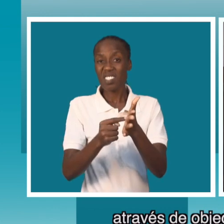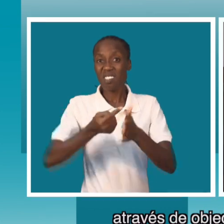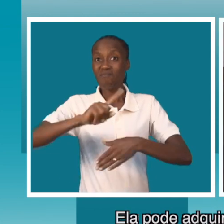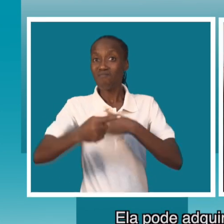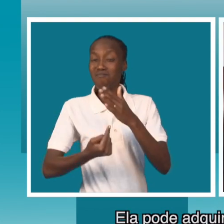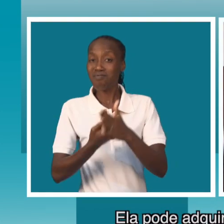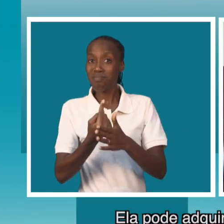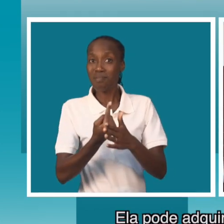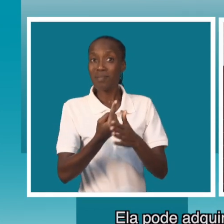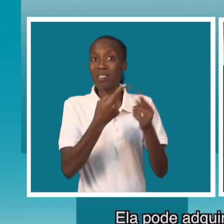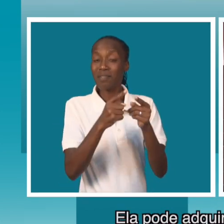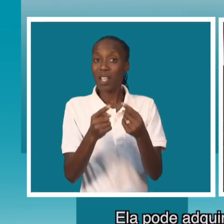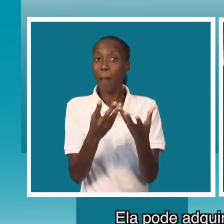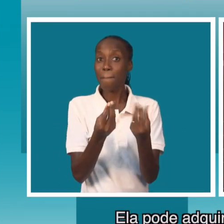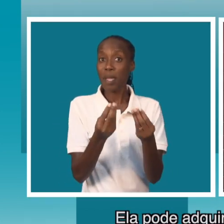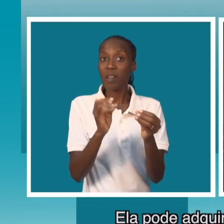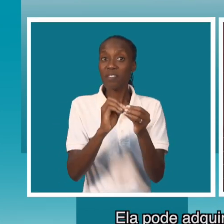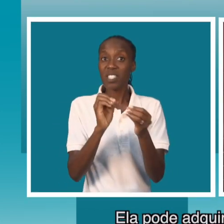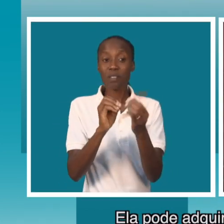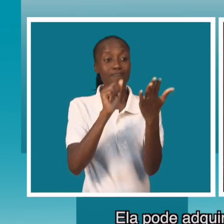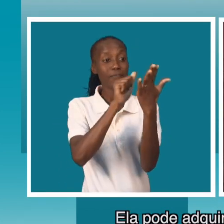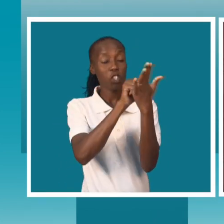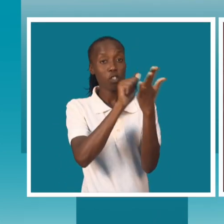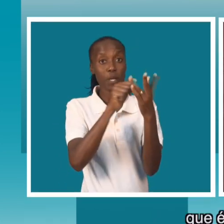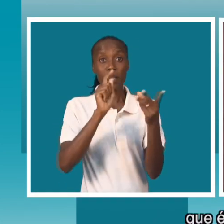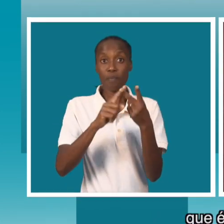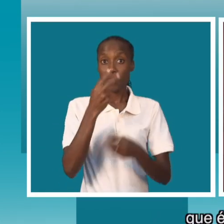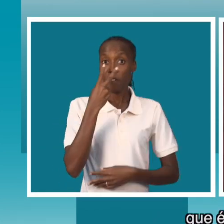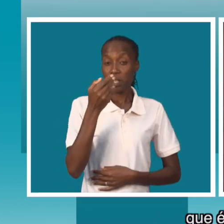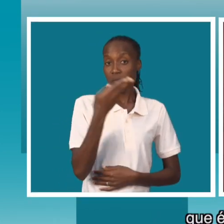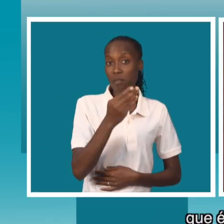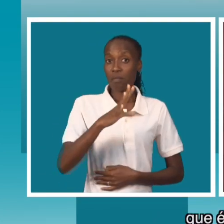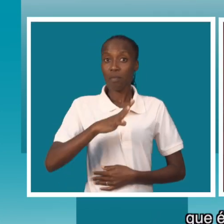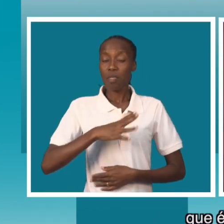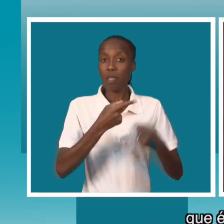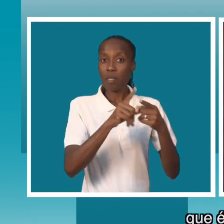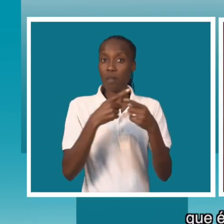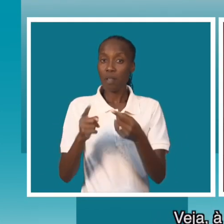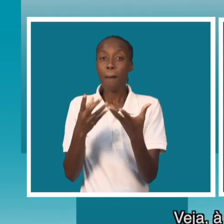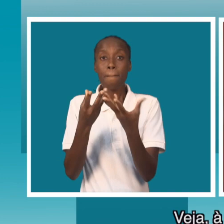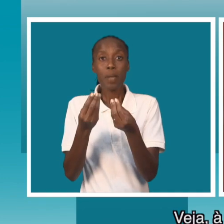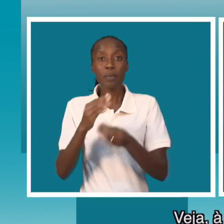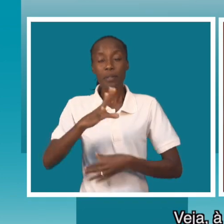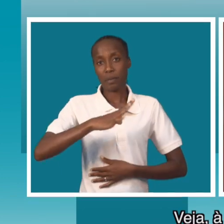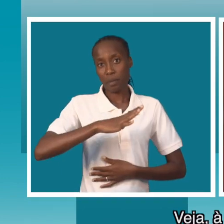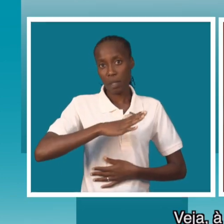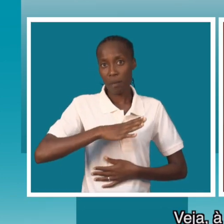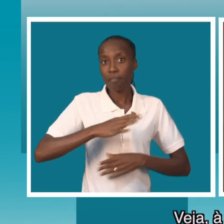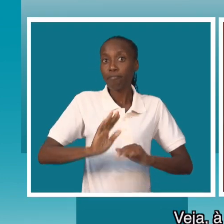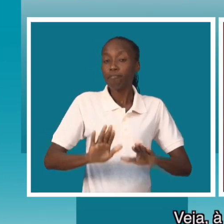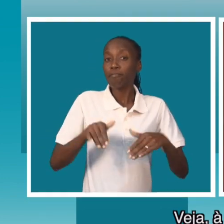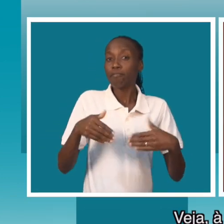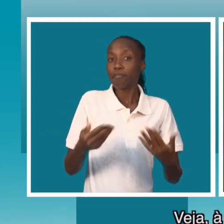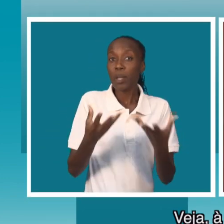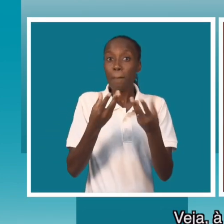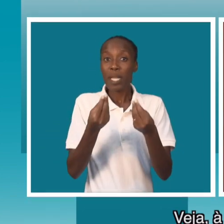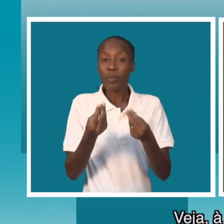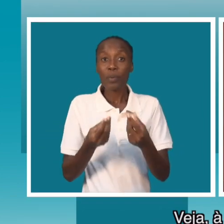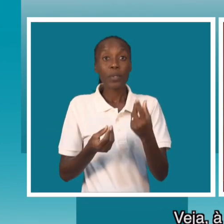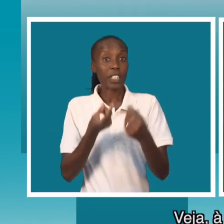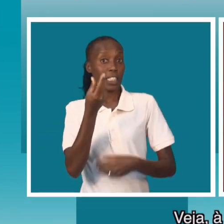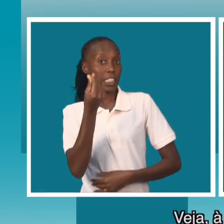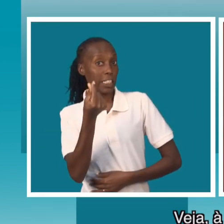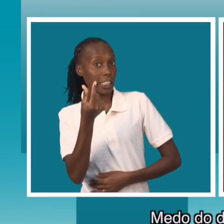ambiente. Ela pode adquirir, por exemplo, a catopetrofobia, que é o medo de espelhos. Veja a seguir os vários outros tipos de